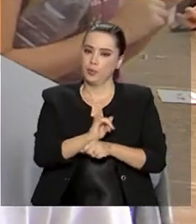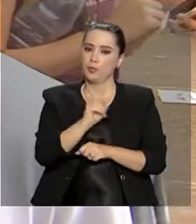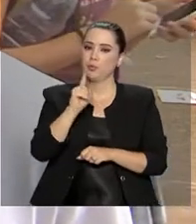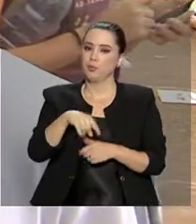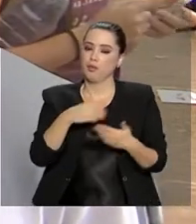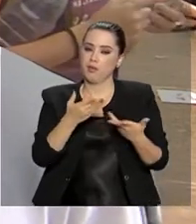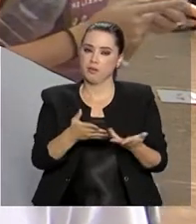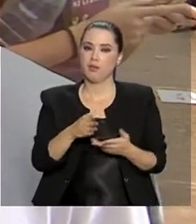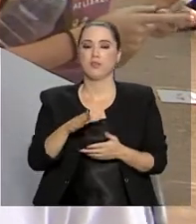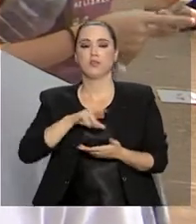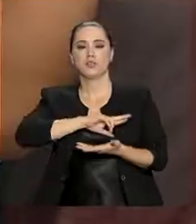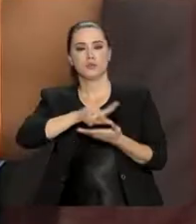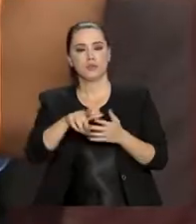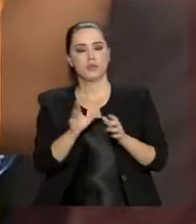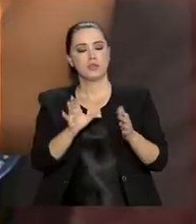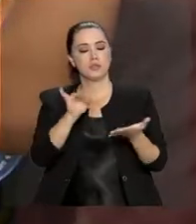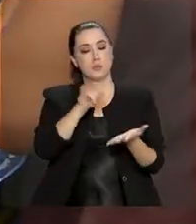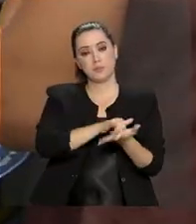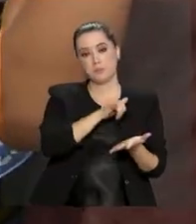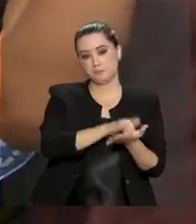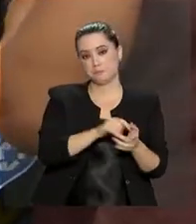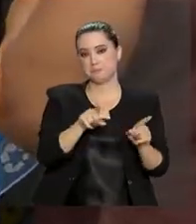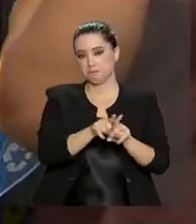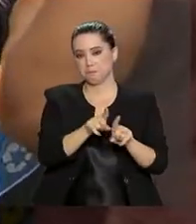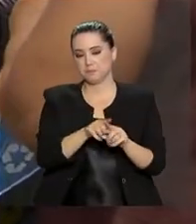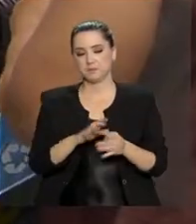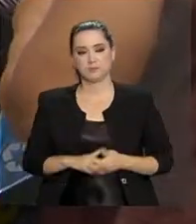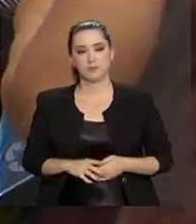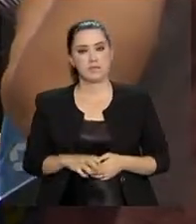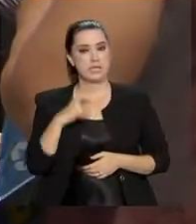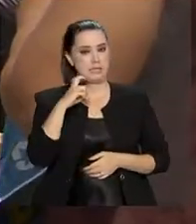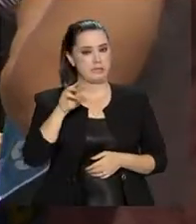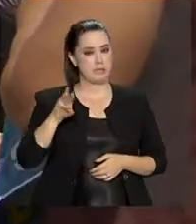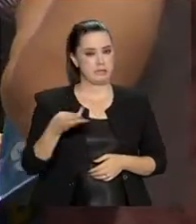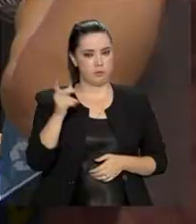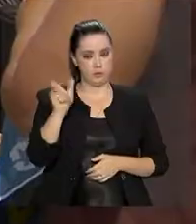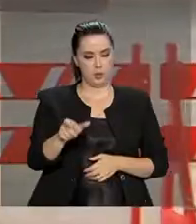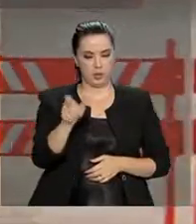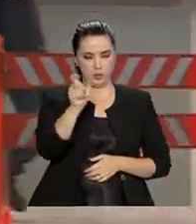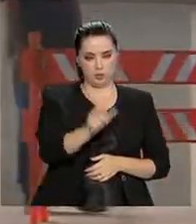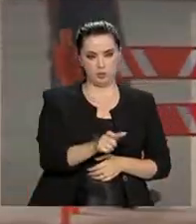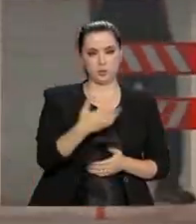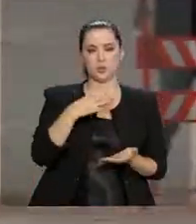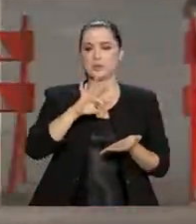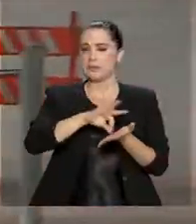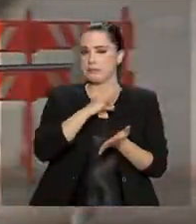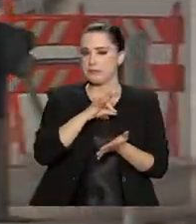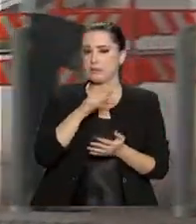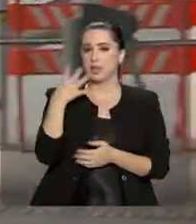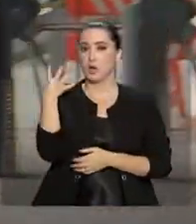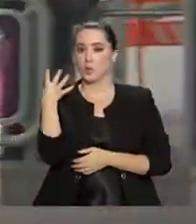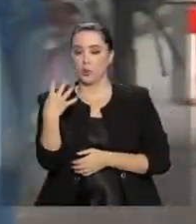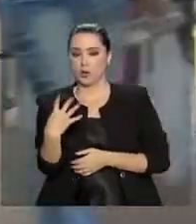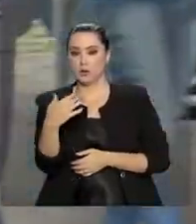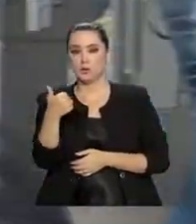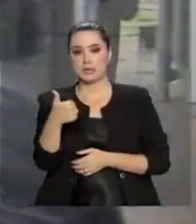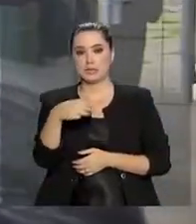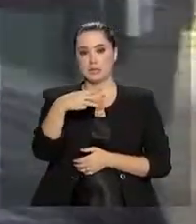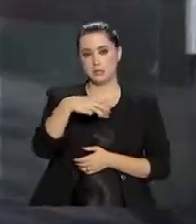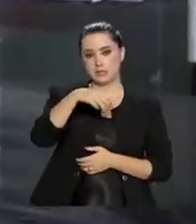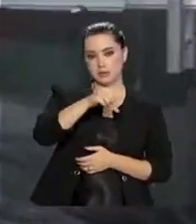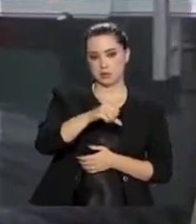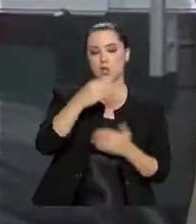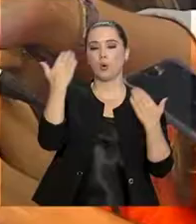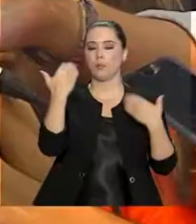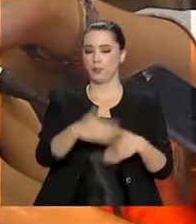assim, Spotify também. Dos 5 milhões e meio de estudantes que se inscreveram, 4 milhões 139